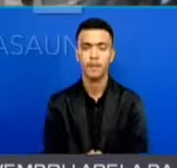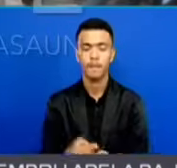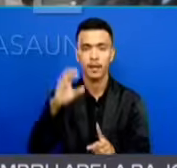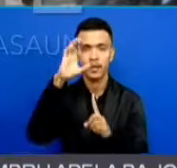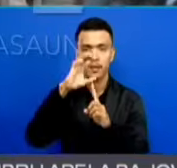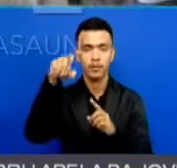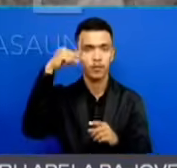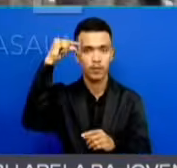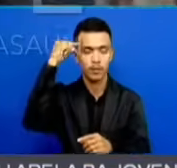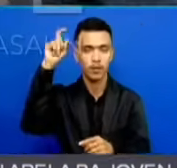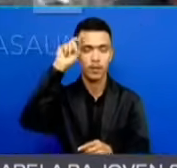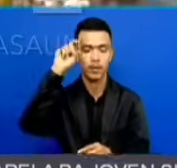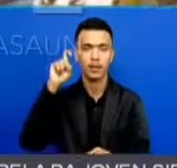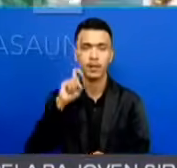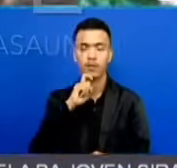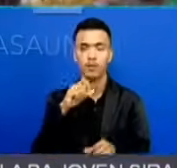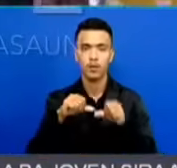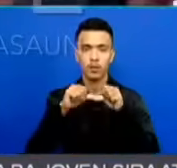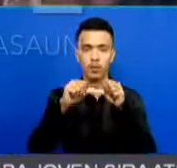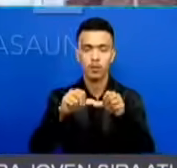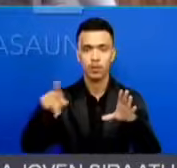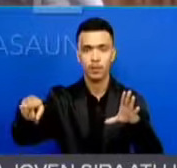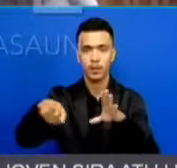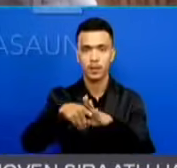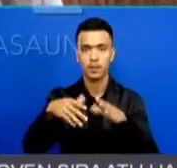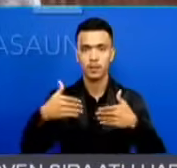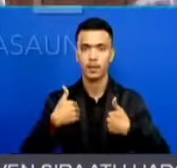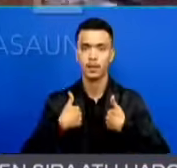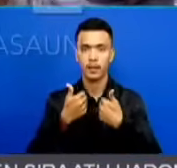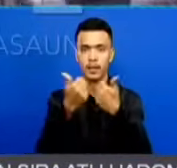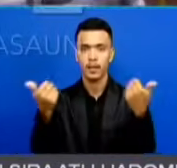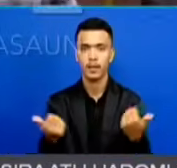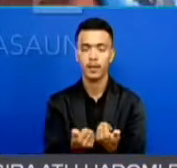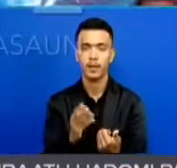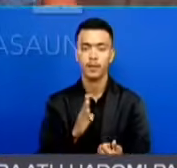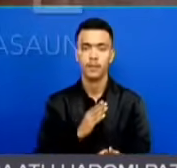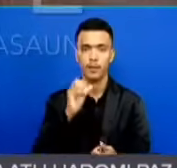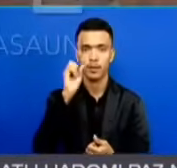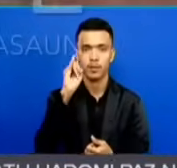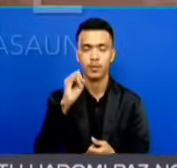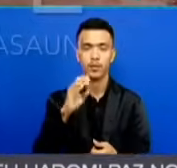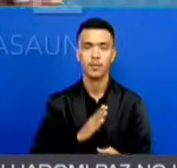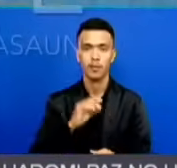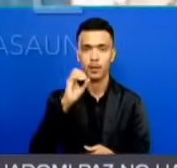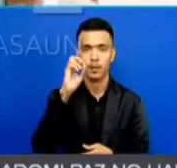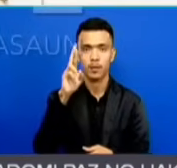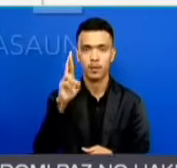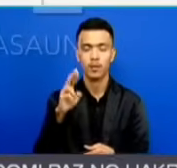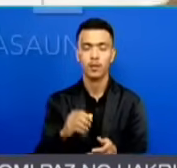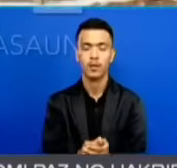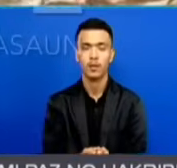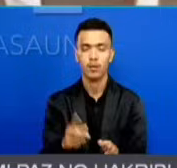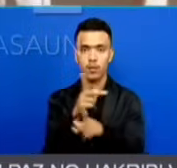Chefe de governo Kairala Xanana Guzmão continua a presença e a aldeia Becusse Craig, suco becorra, onde defende